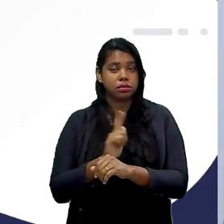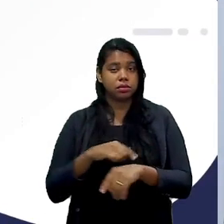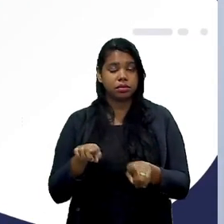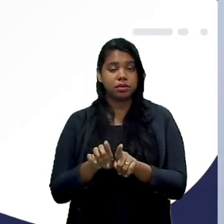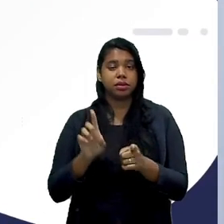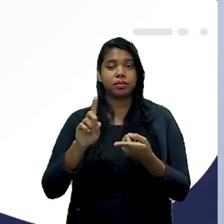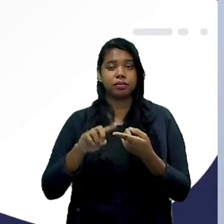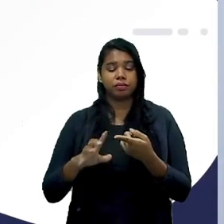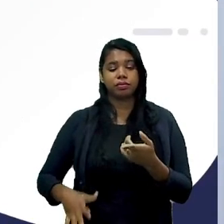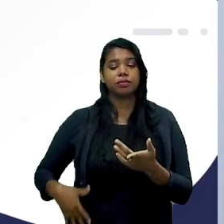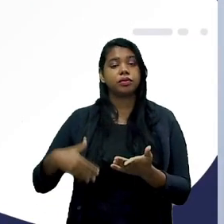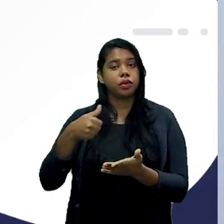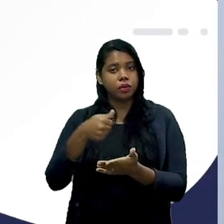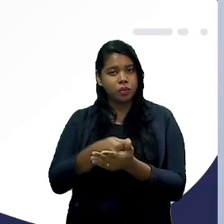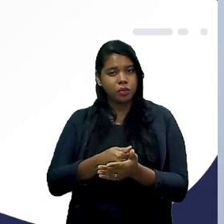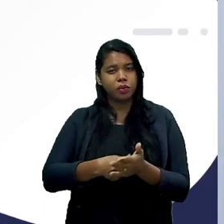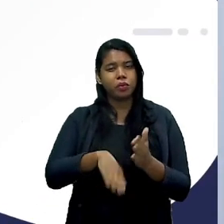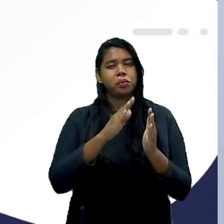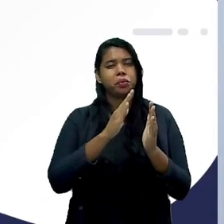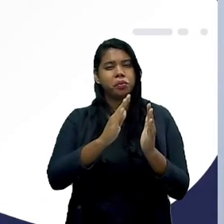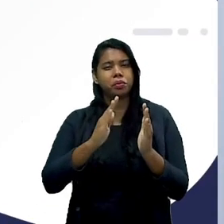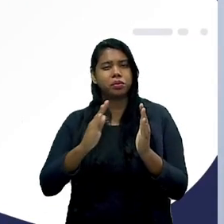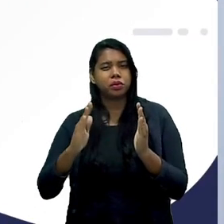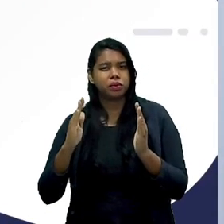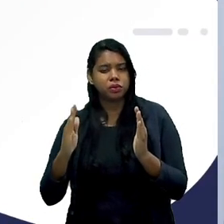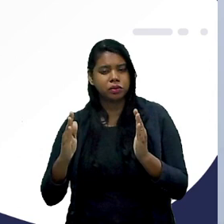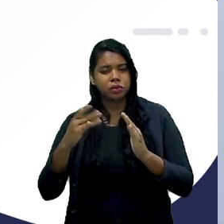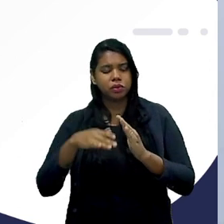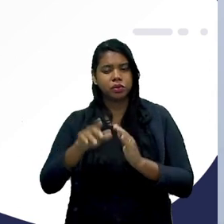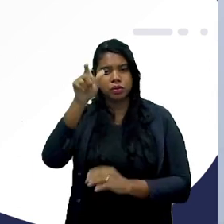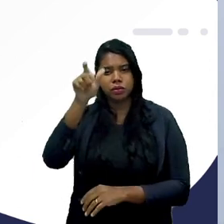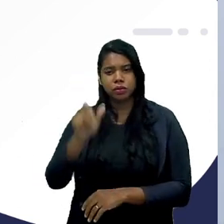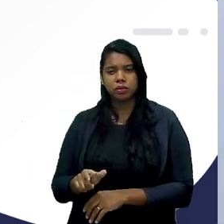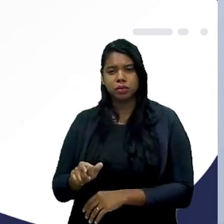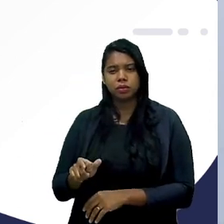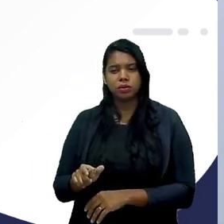a parte de compras e estoques, é a parte de pessoas,